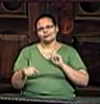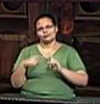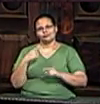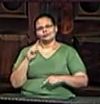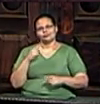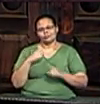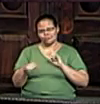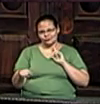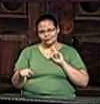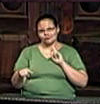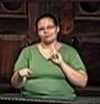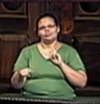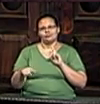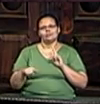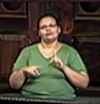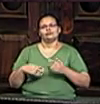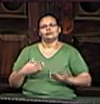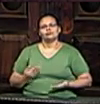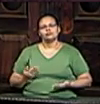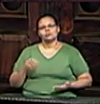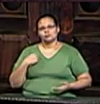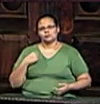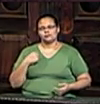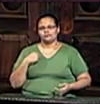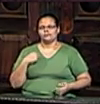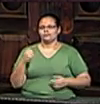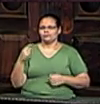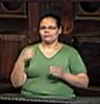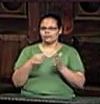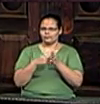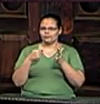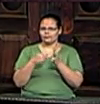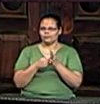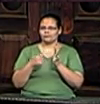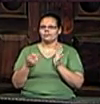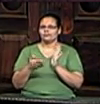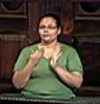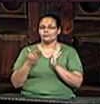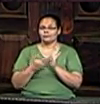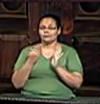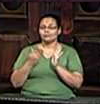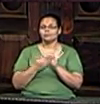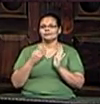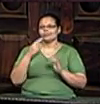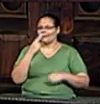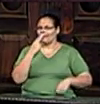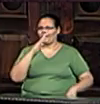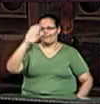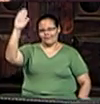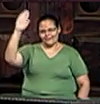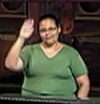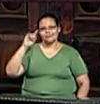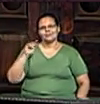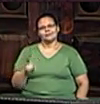deputado, proibindo o Mein Kampf, Minha Luta, o livro de Hitler, em que ele